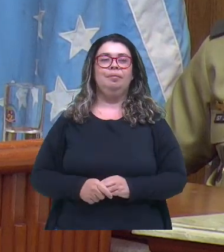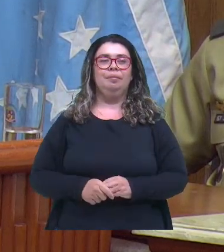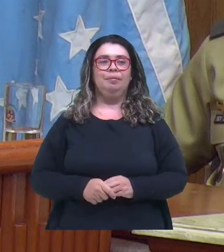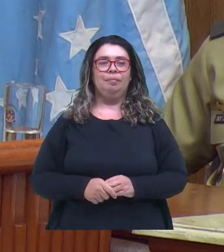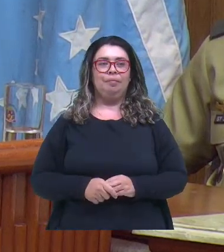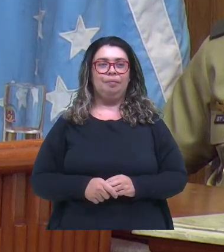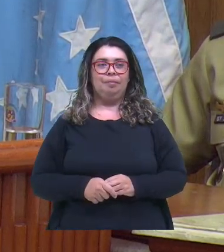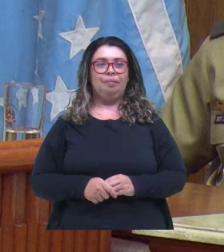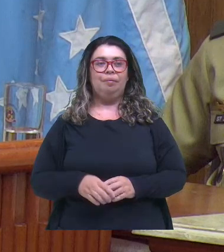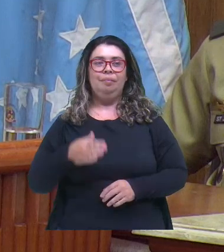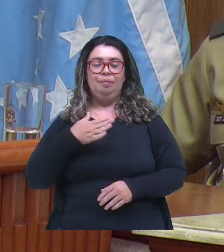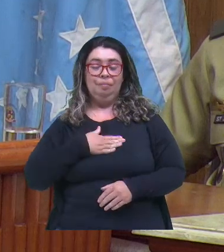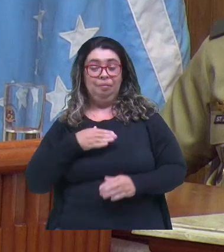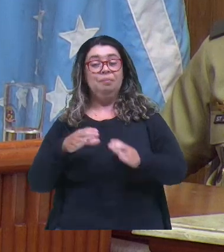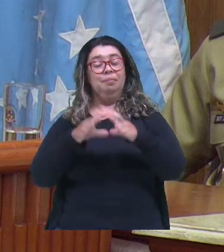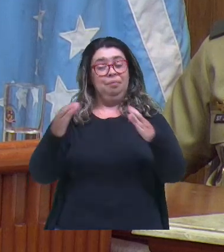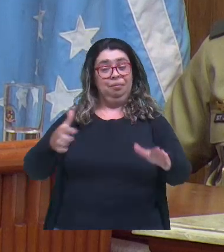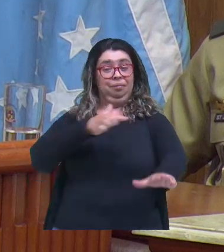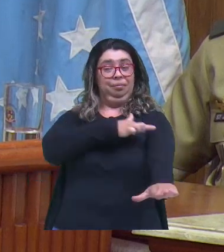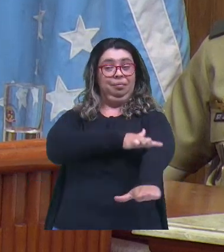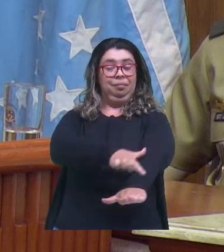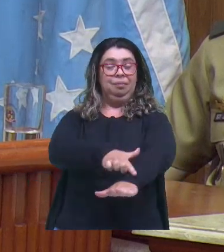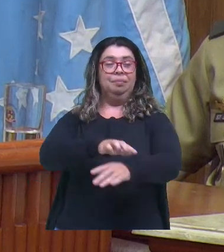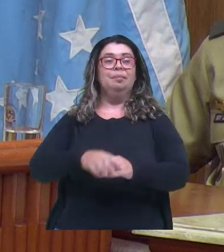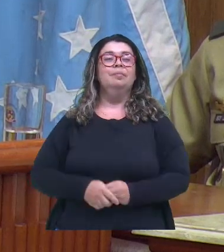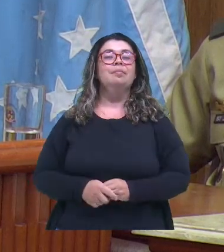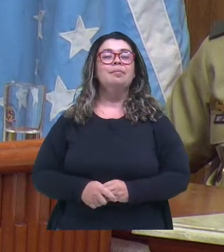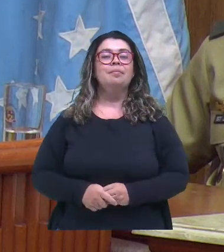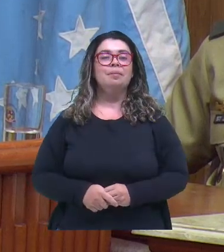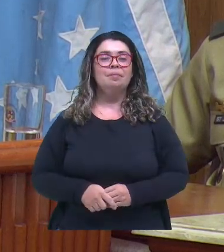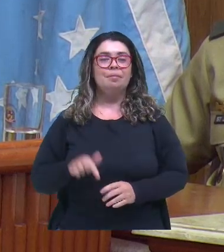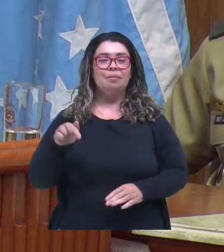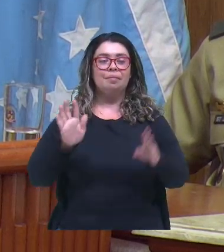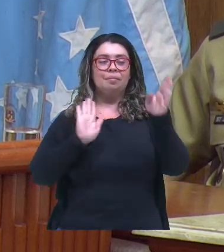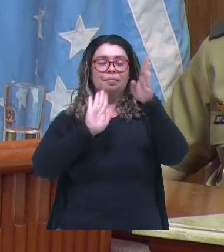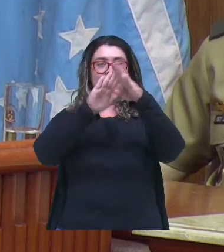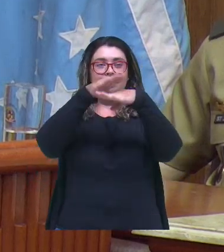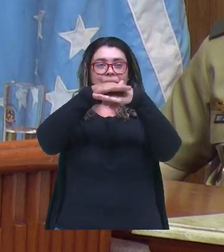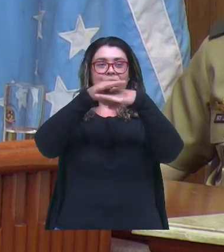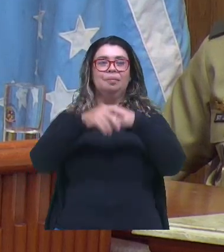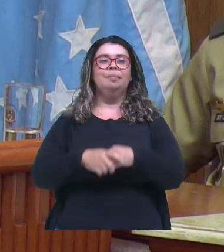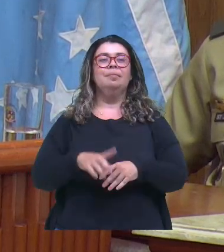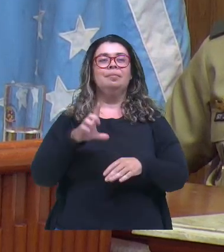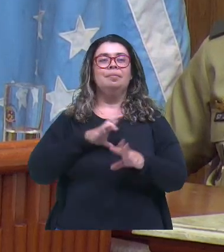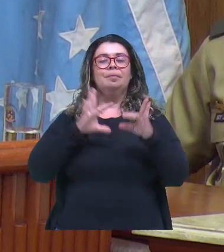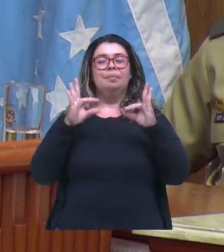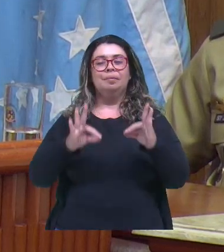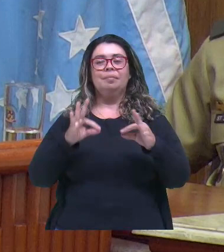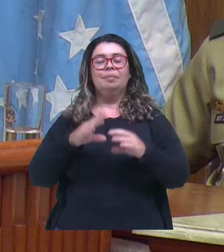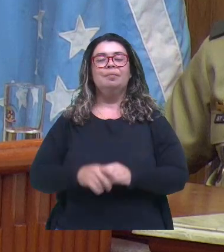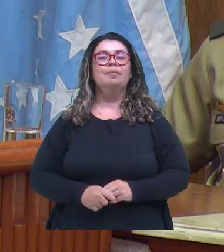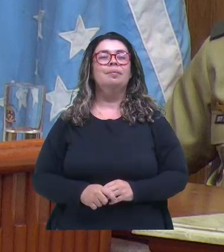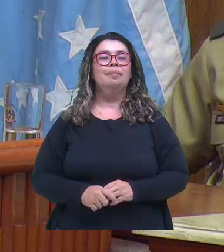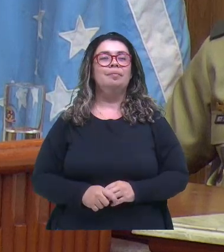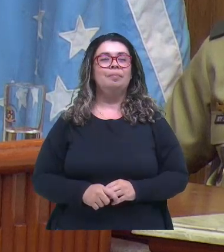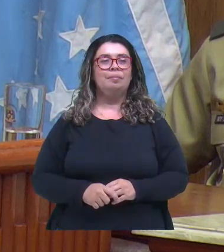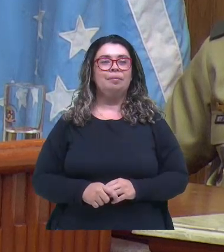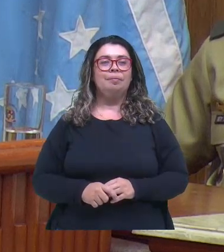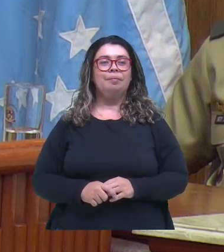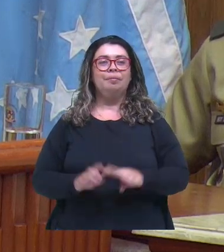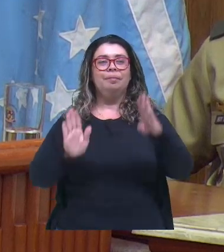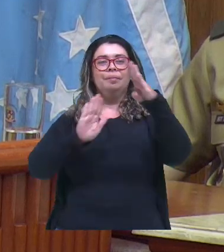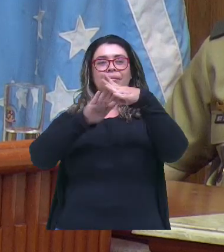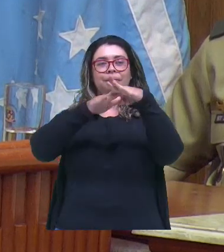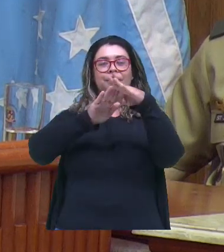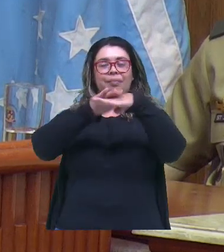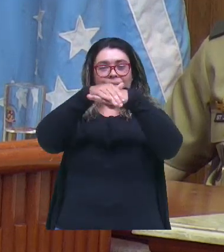Né, para mim é uma grande honra participar aqui dessa noite, né, e tenho certeza que é uma noite que ficará